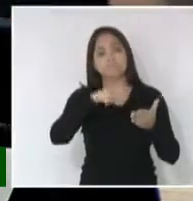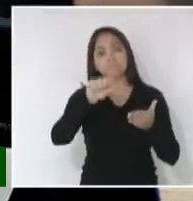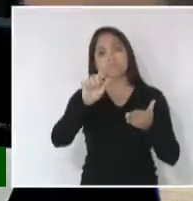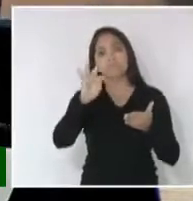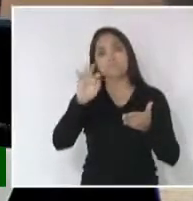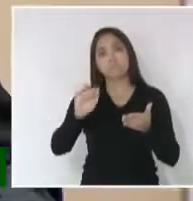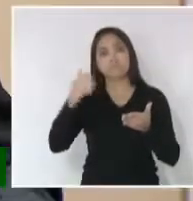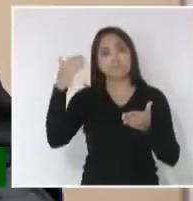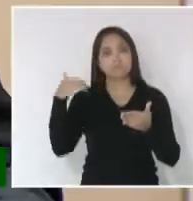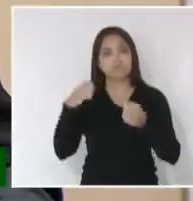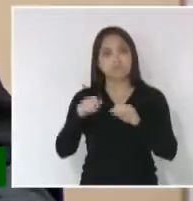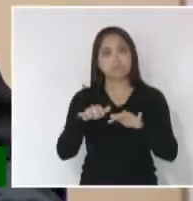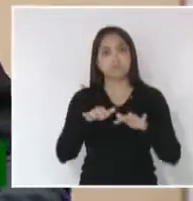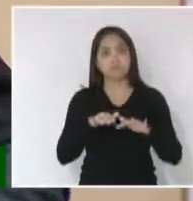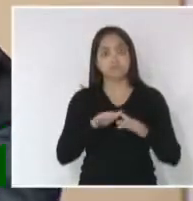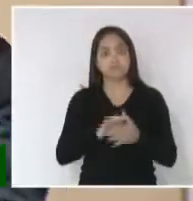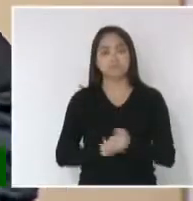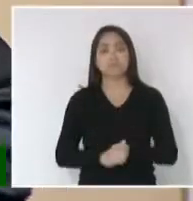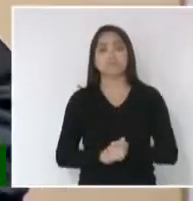anterior.